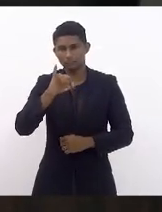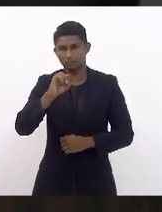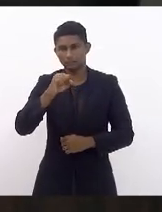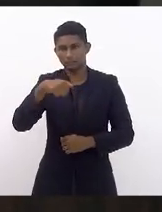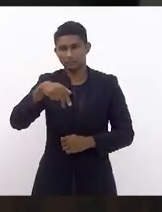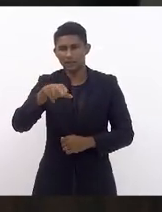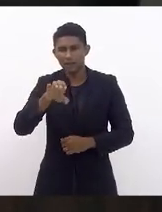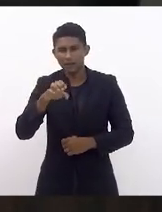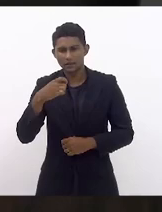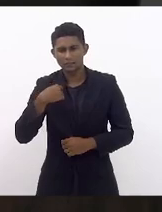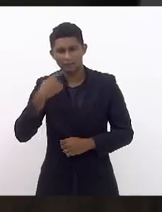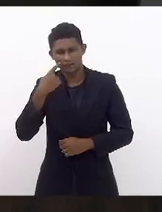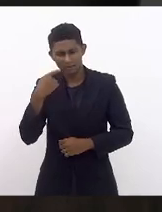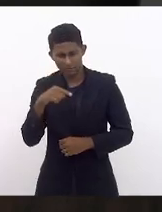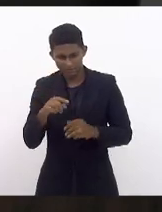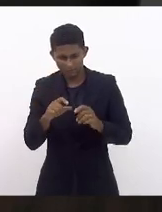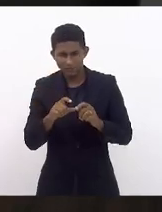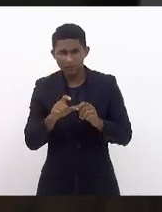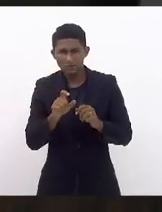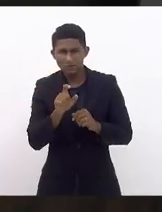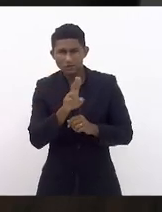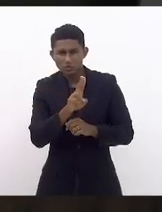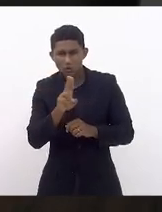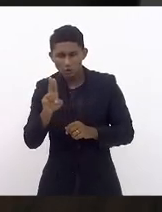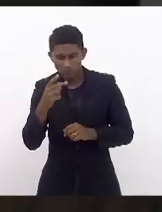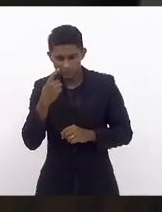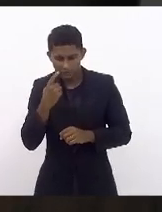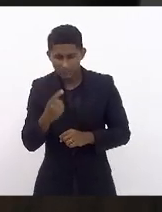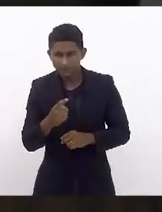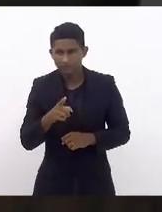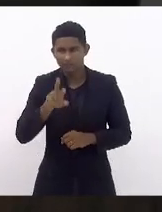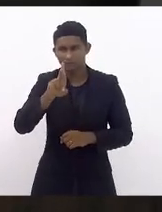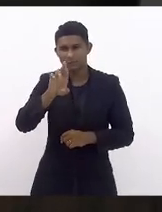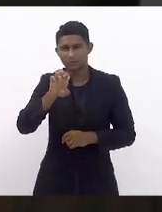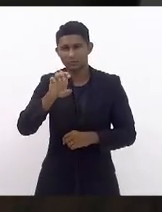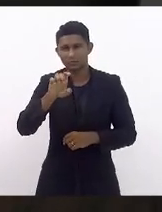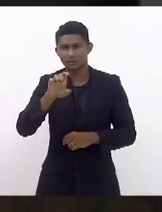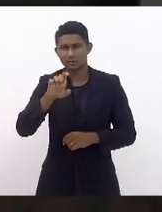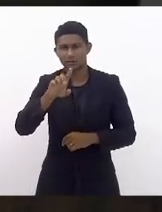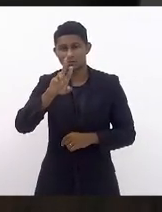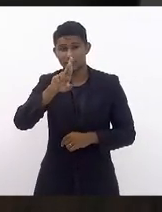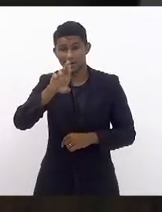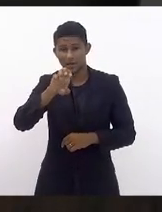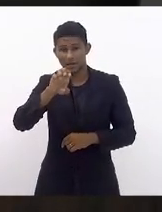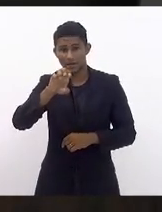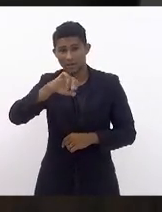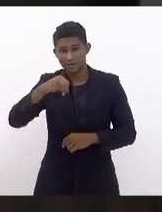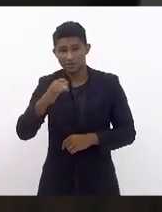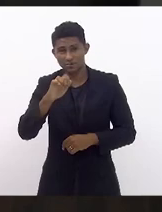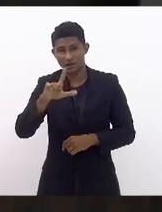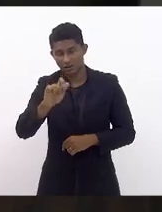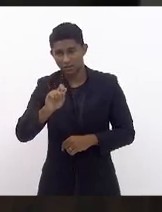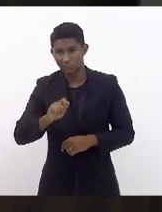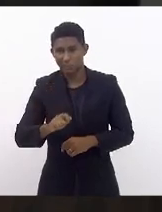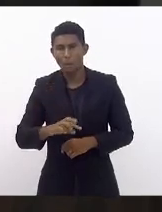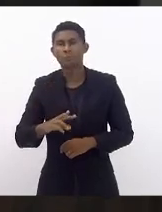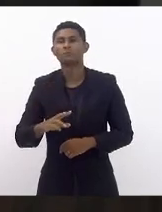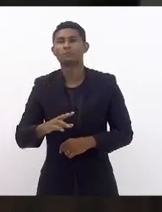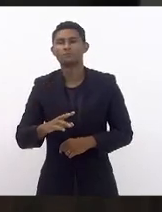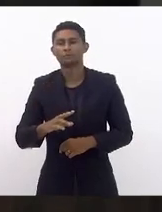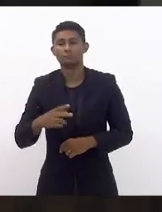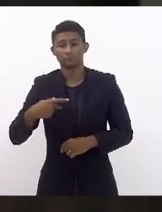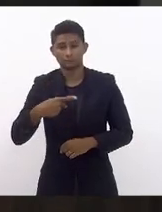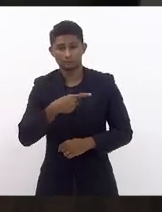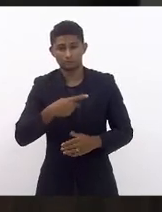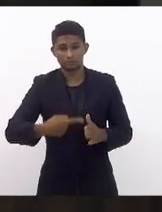Deixa eu tentar ver aqui o sobrenome. Vamos lá. Pastor Isaac Regala, é isso? Rejala. Rejala, pastor da Igreja, Primeira